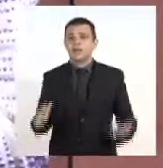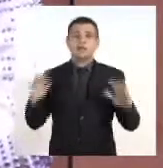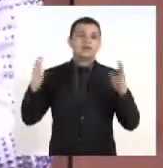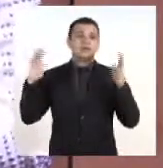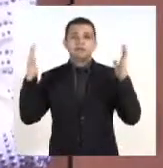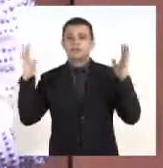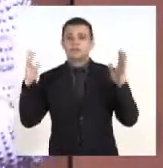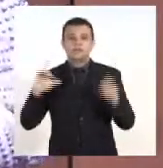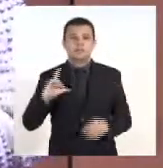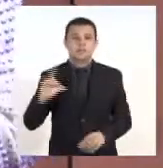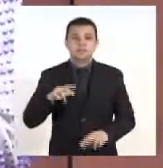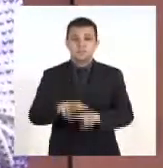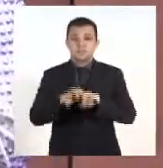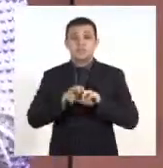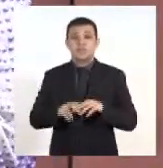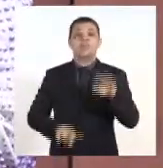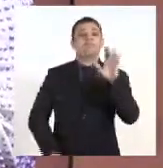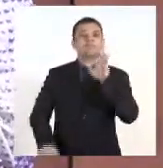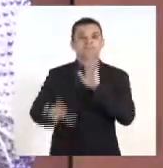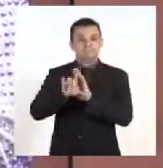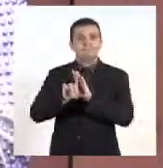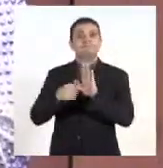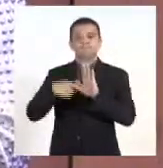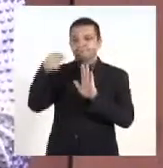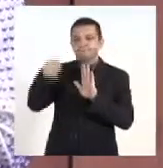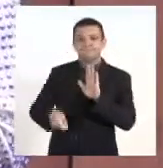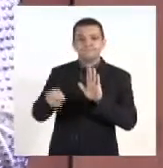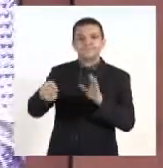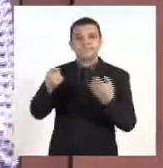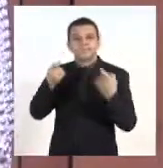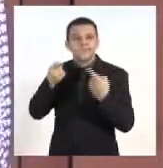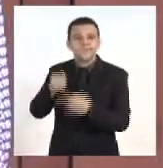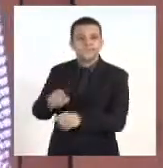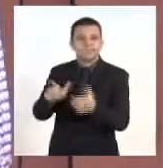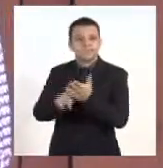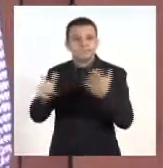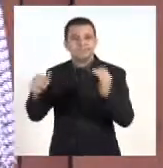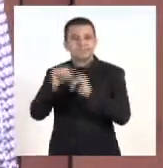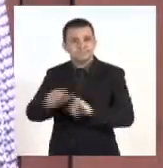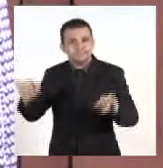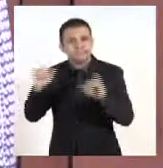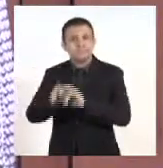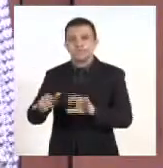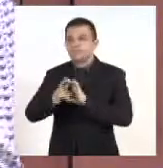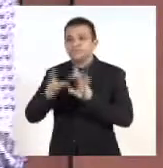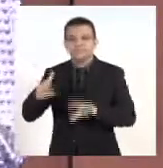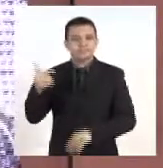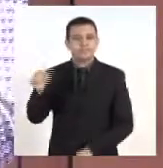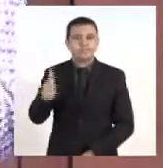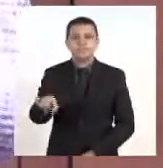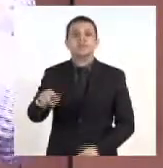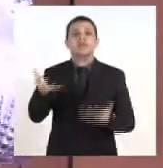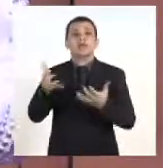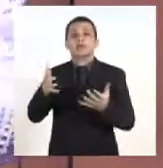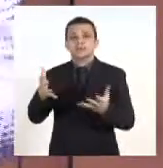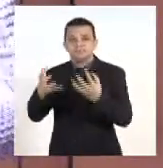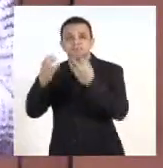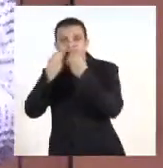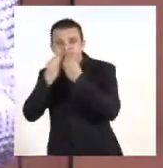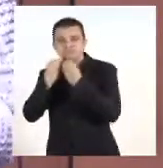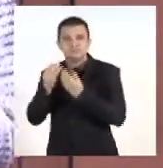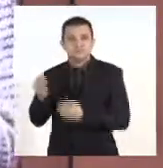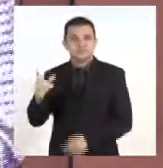comemora essa lei da mordaça, comemora a falta de... Agora, os jornalistas vão